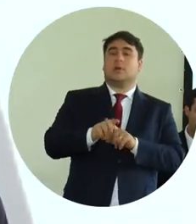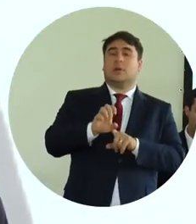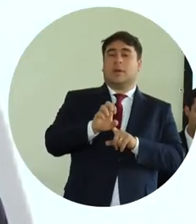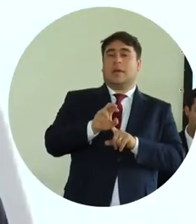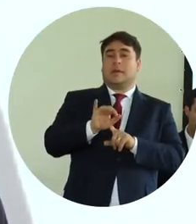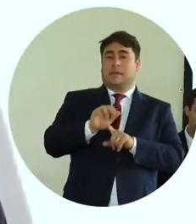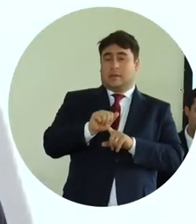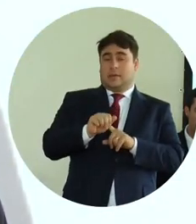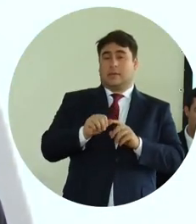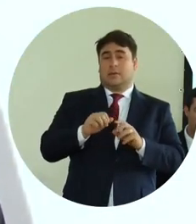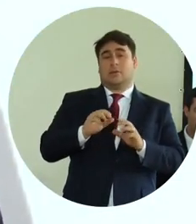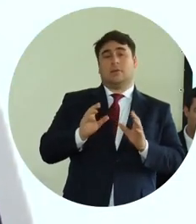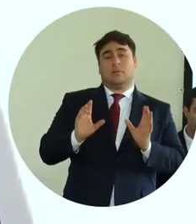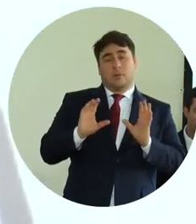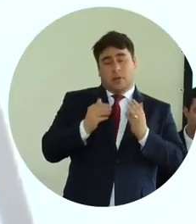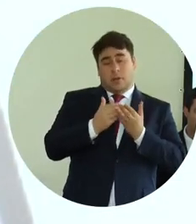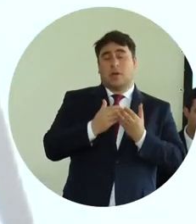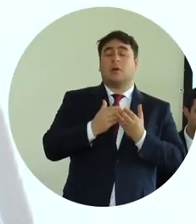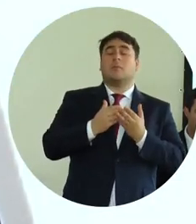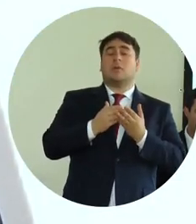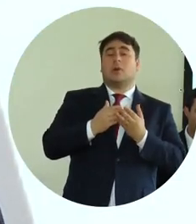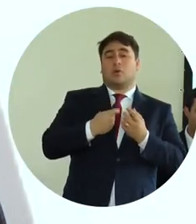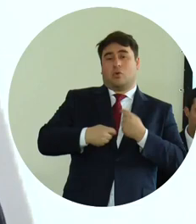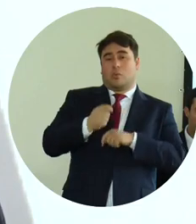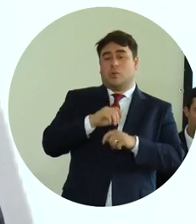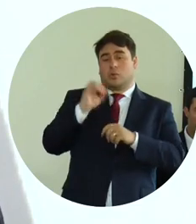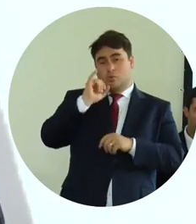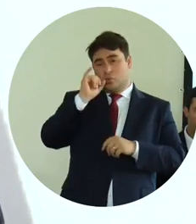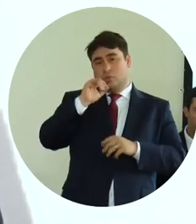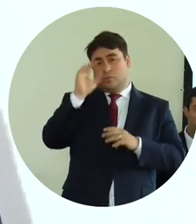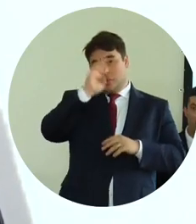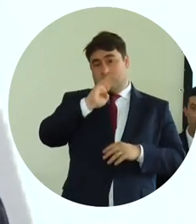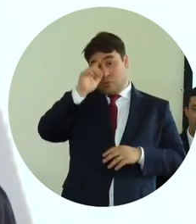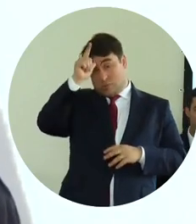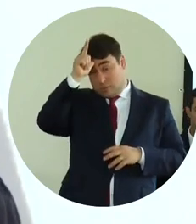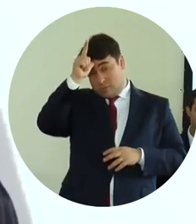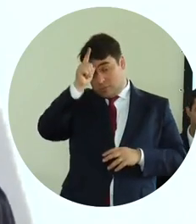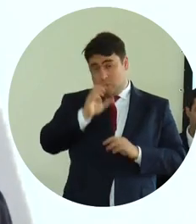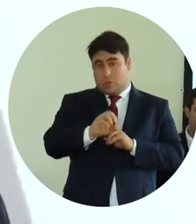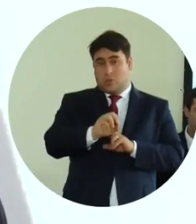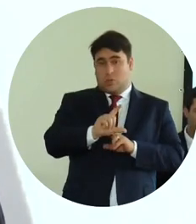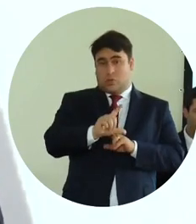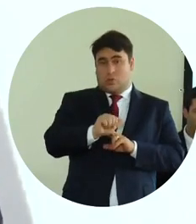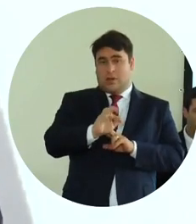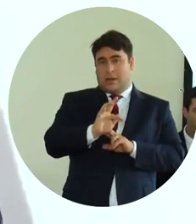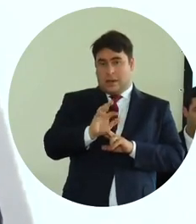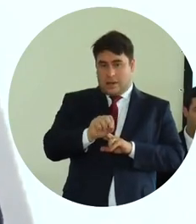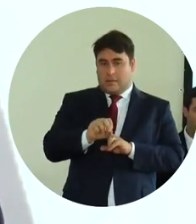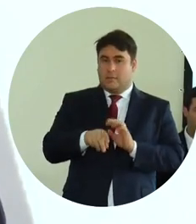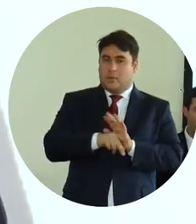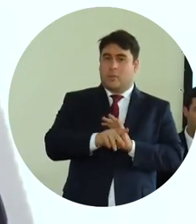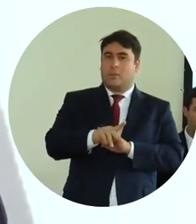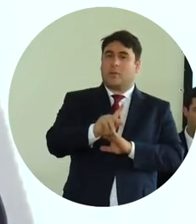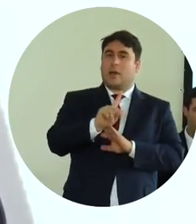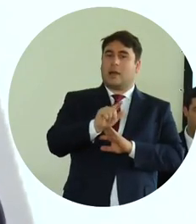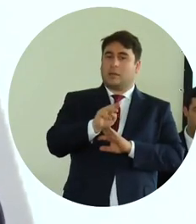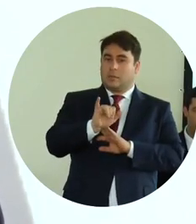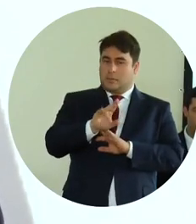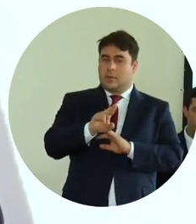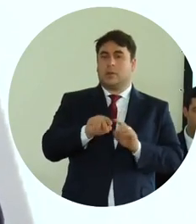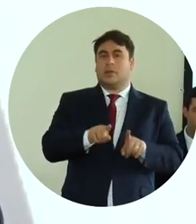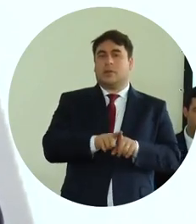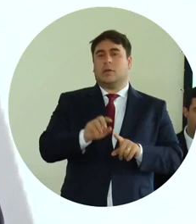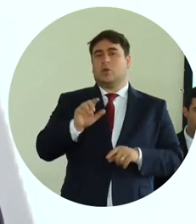Câmara de Comércio e Indústria Brasil-Alemanha. Horácio Laffer Piva, Clabin. Ricardo Mota, da